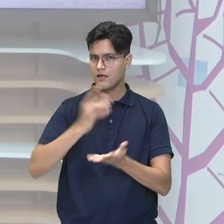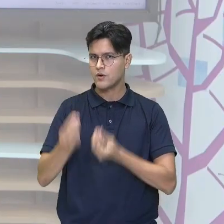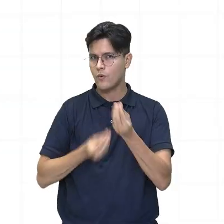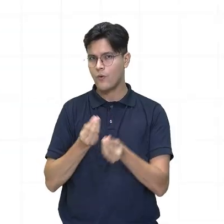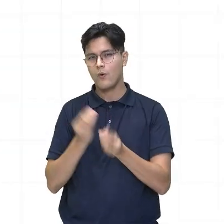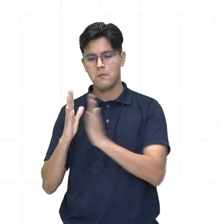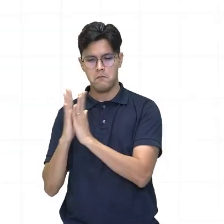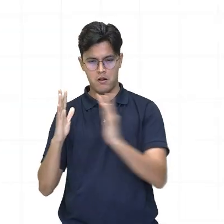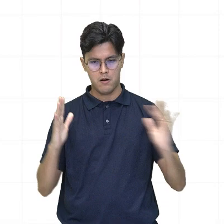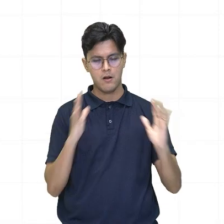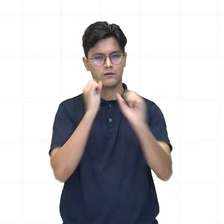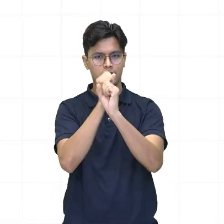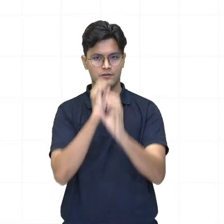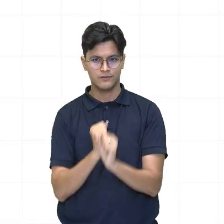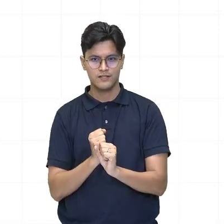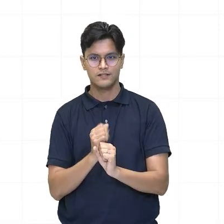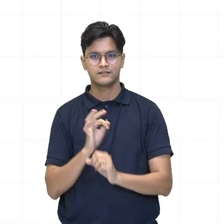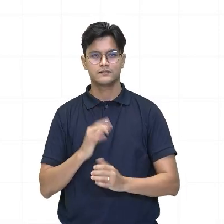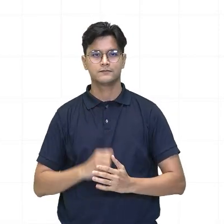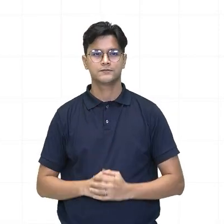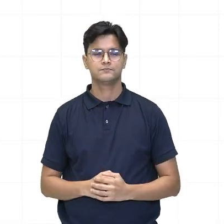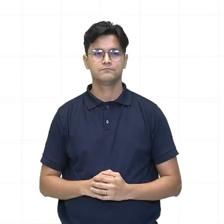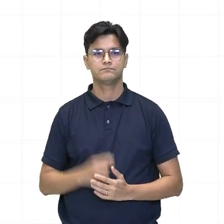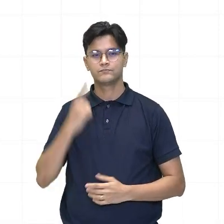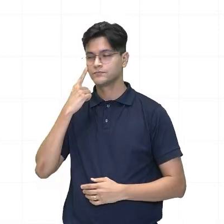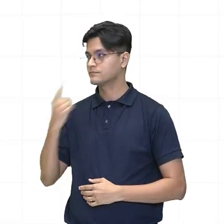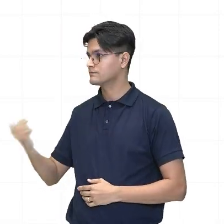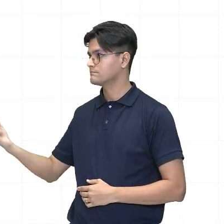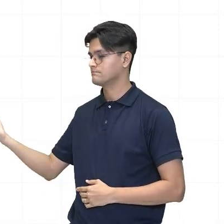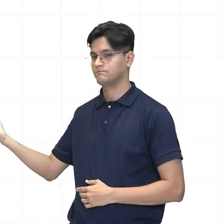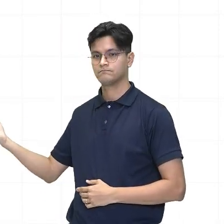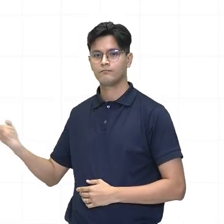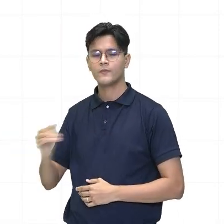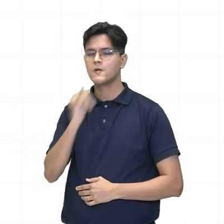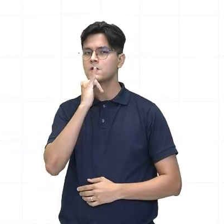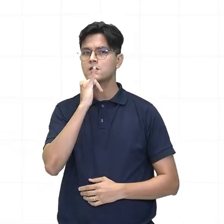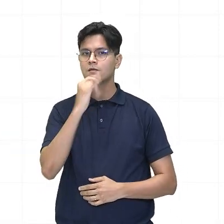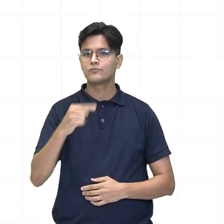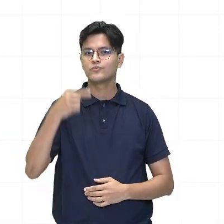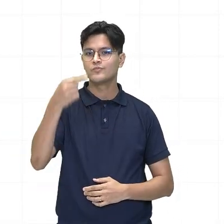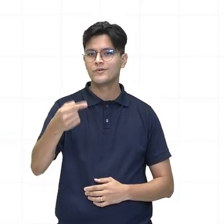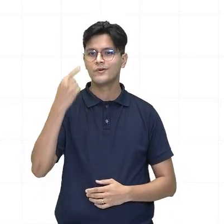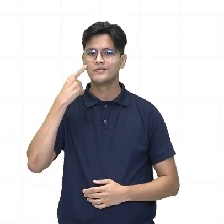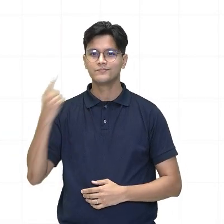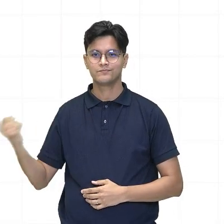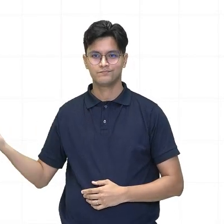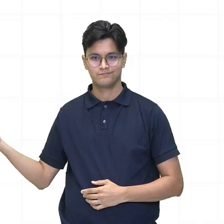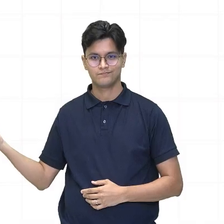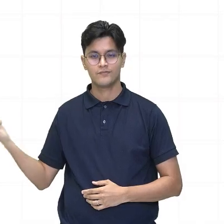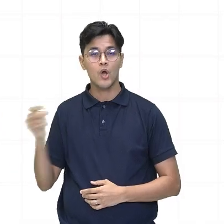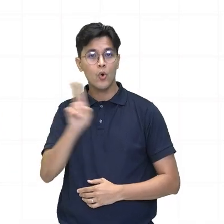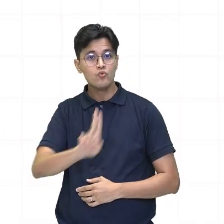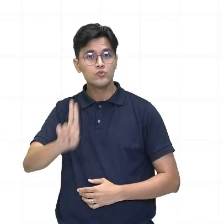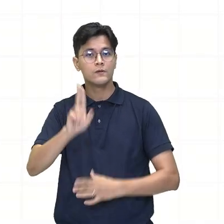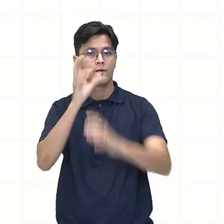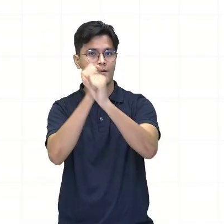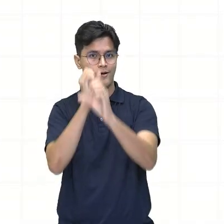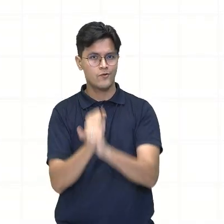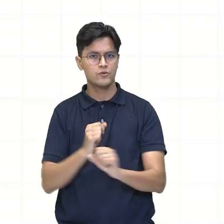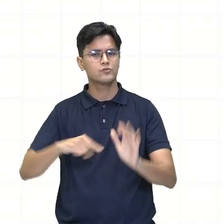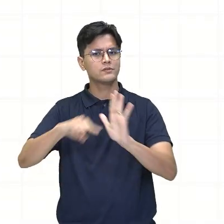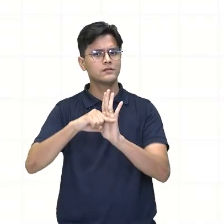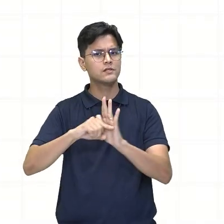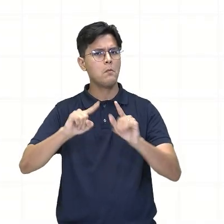operações. Vamos ver, então, o nosso próximo exemplo, e agora esse exemplo é de subtração, mas não tem problema,